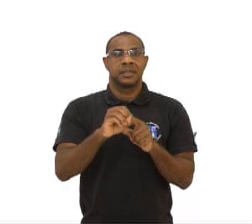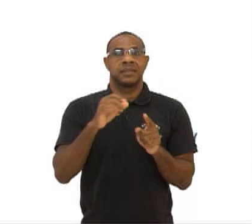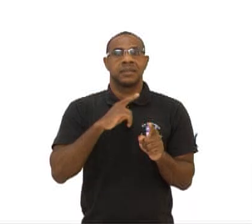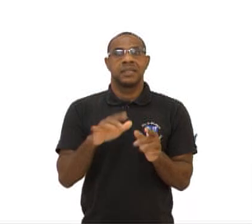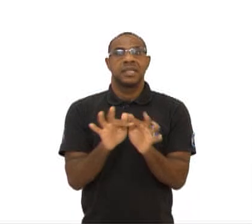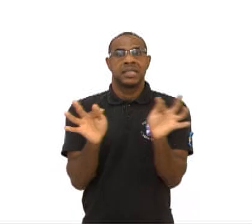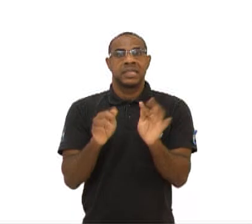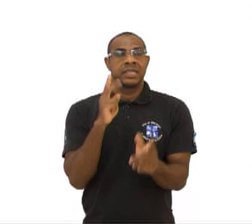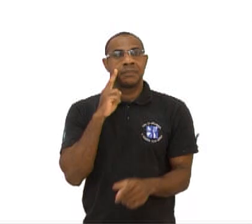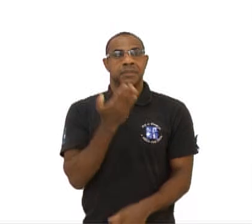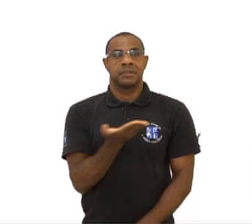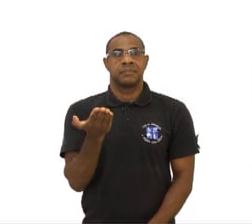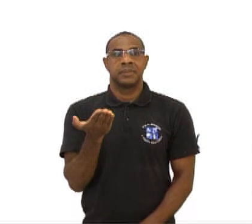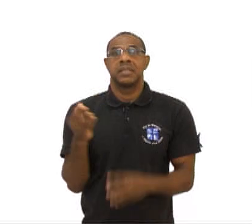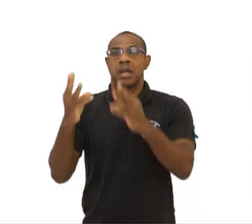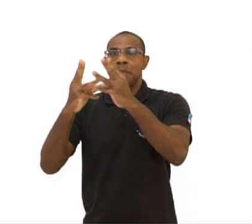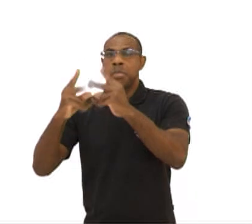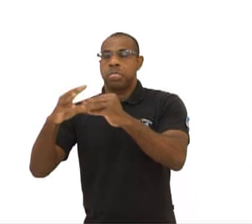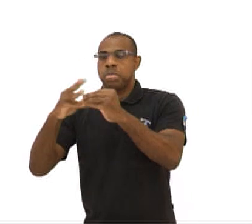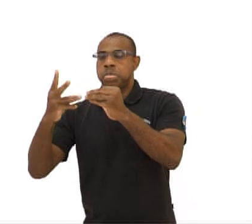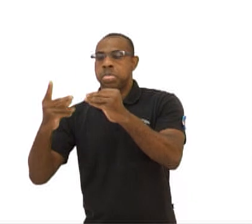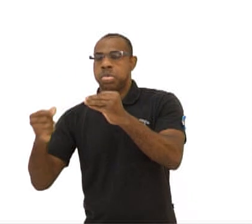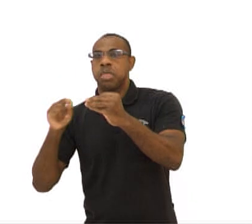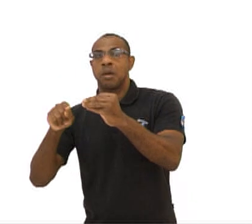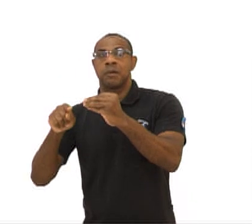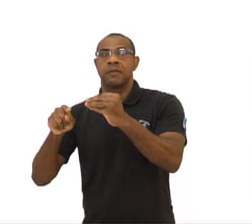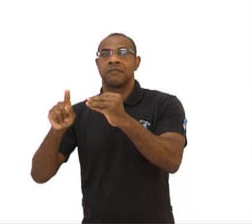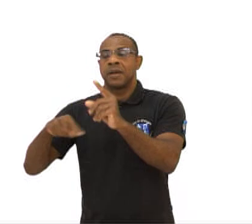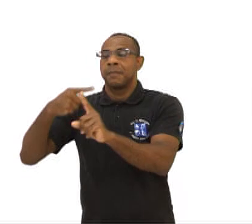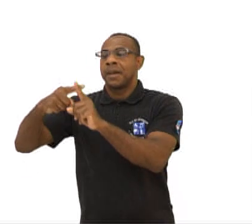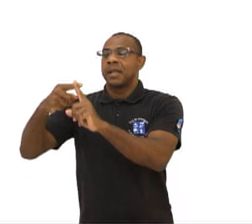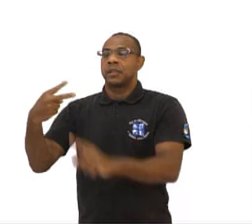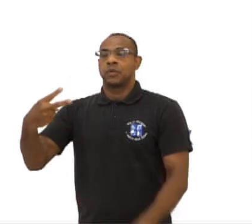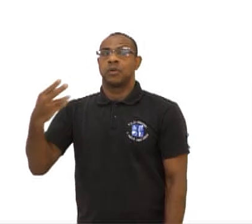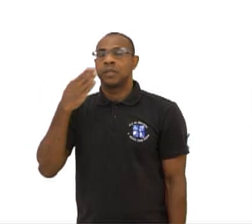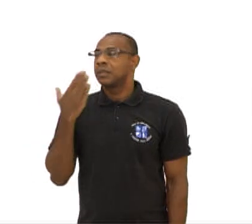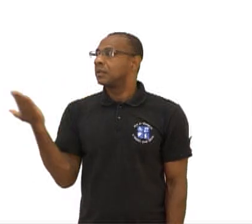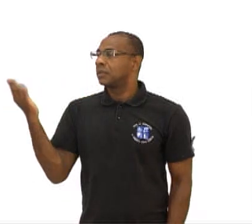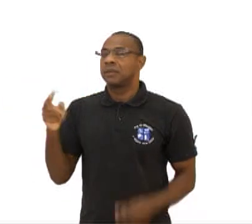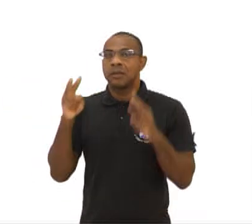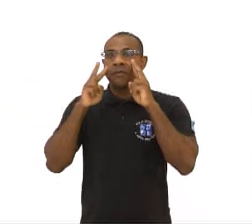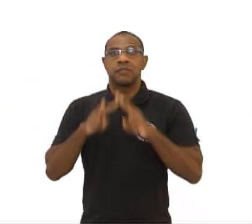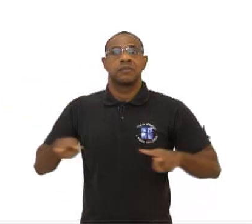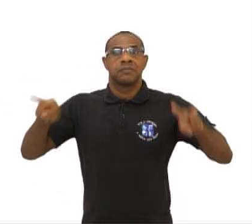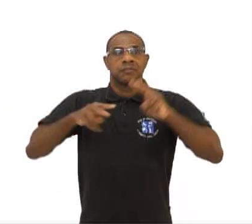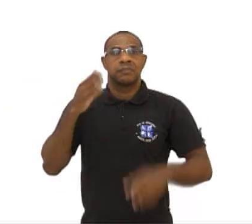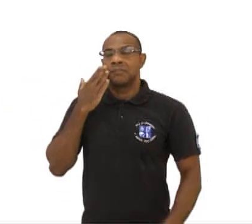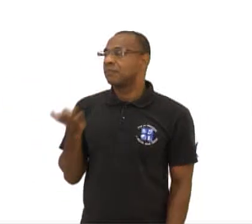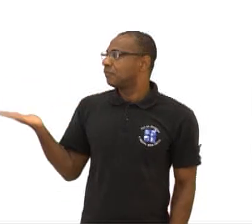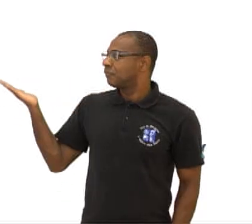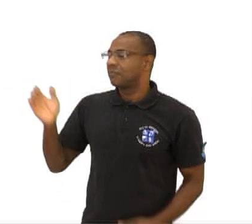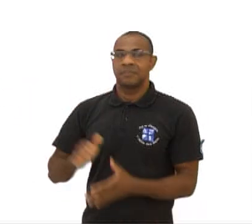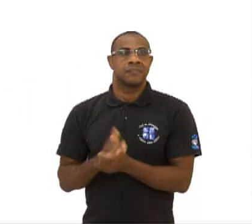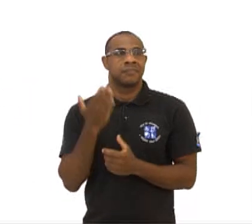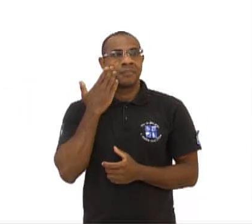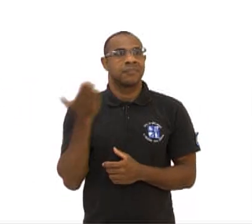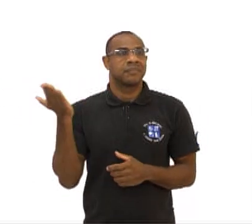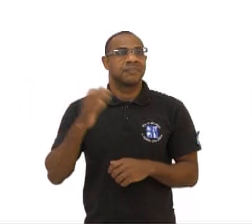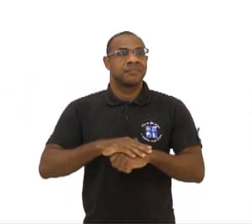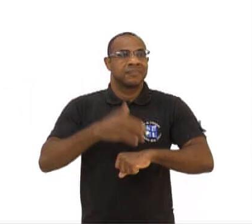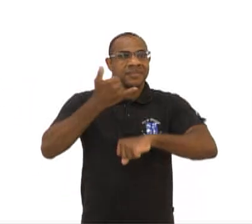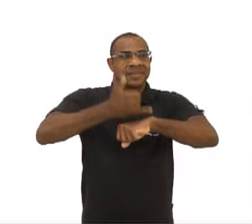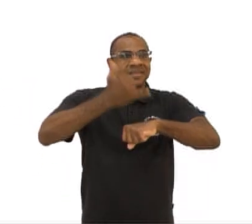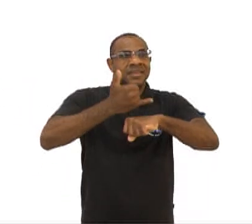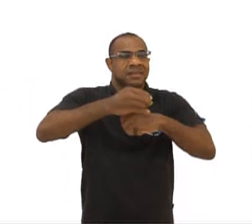aqui, inox 0, ele oxida e vai lá para o +2. E aí, visualmente, a gente tem essa situação aqui, ó. Os íons de cobre que estão